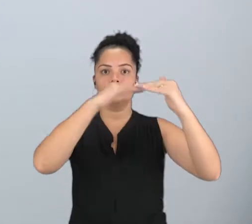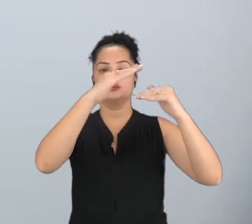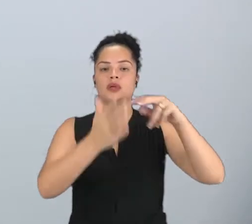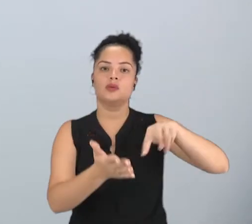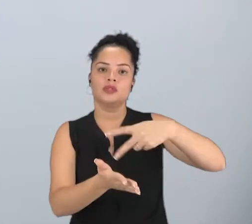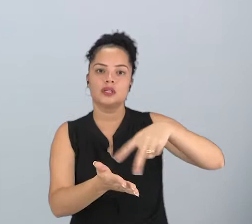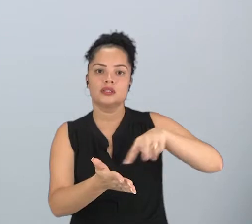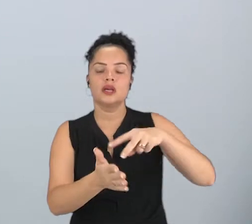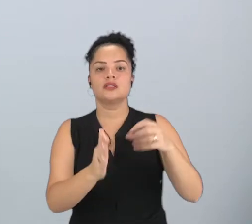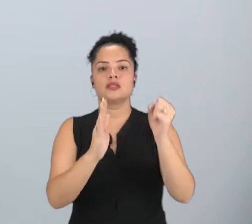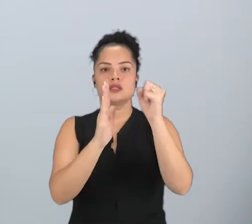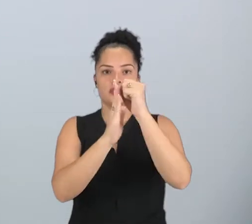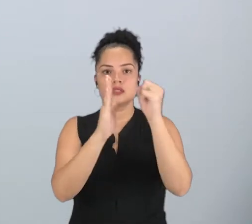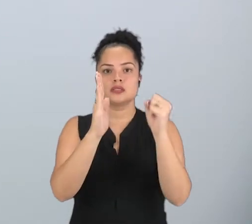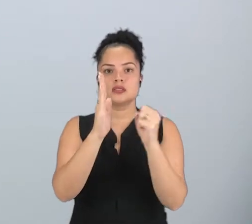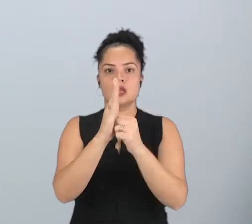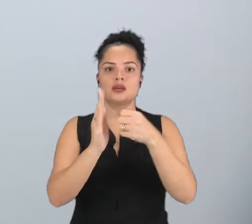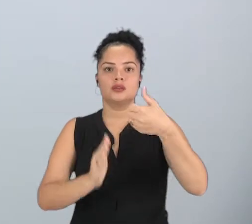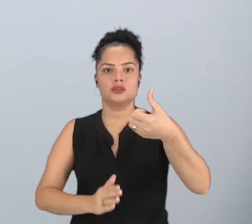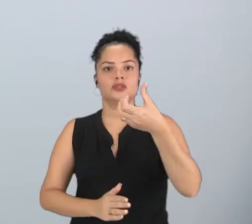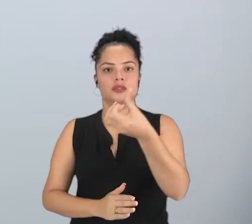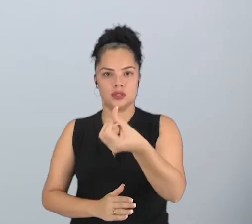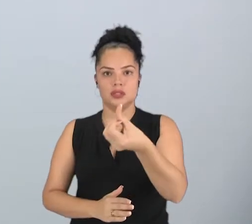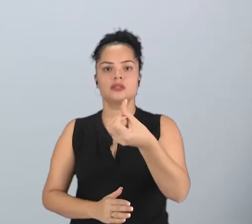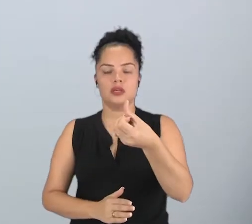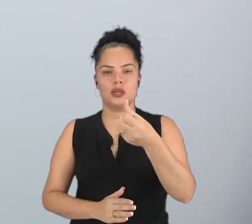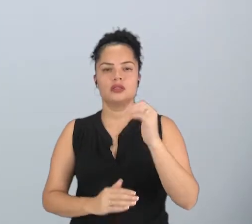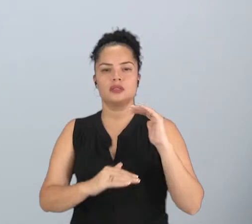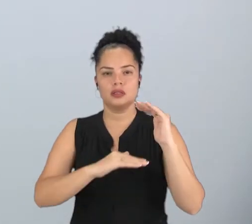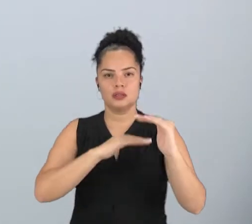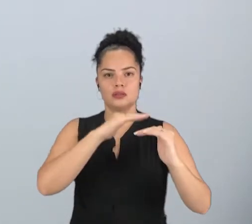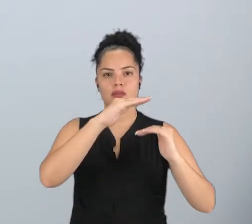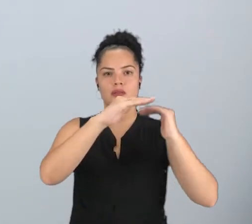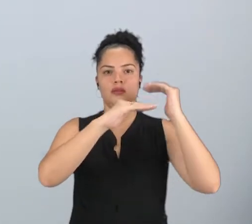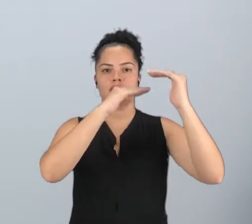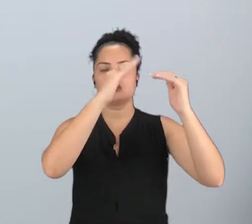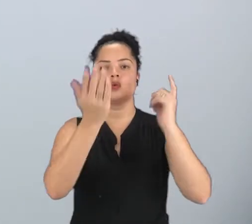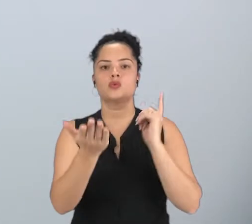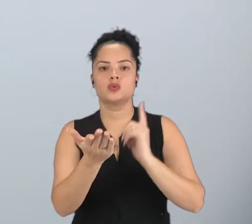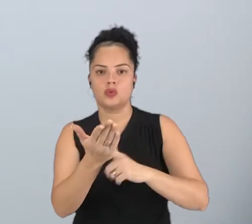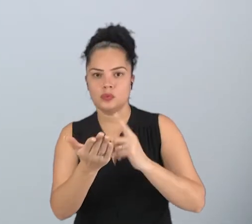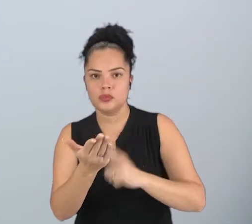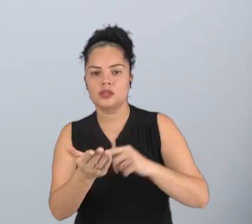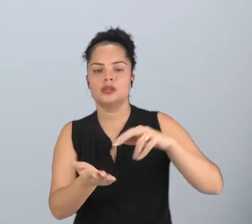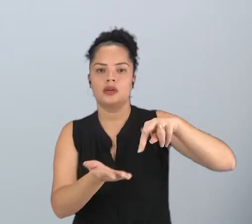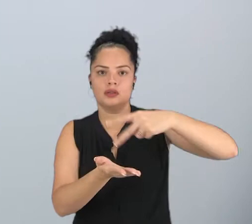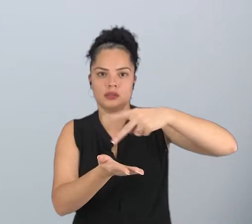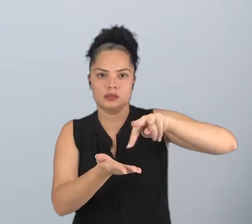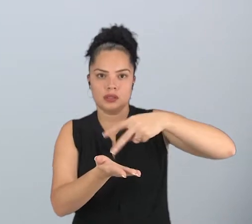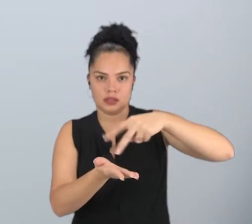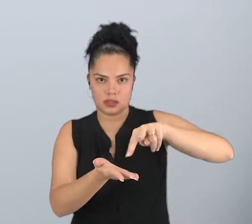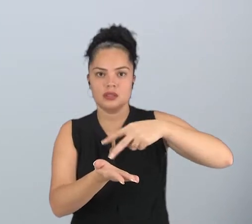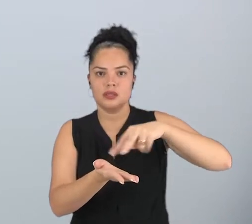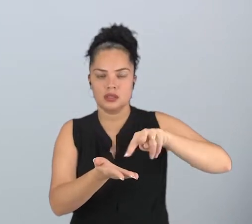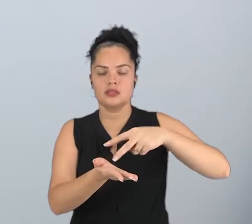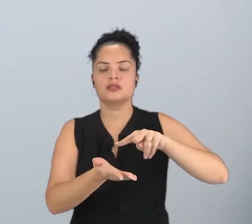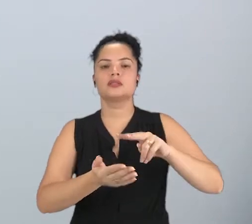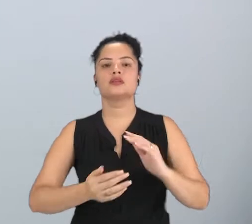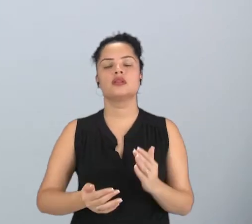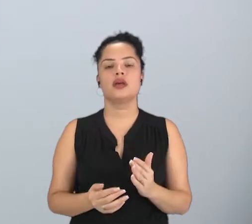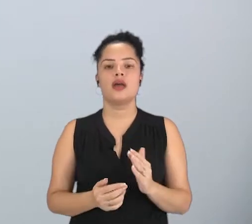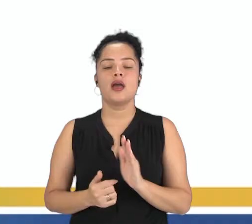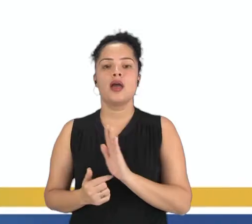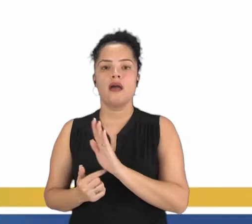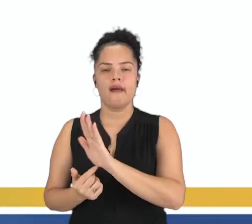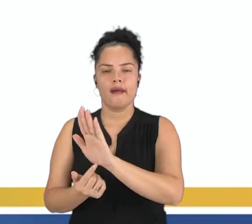no século XVI. A partir daí eu começo a ter os tratados. E aí eu vou ter, né, os estudos